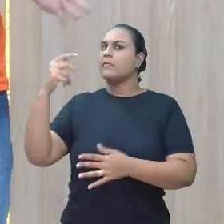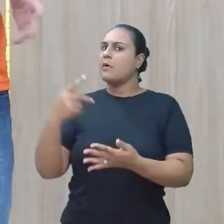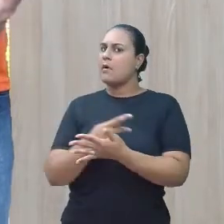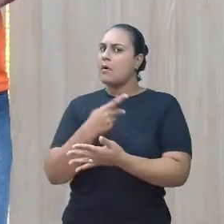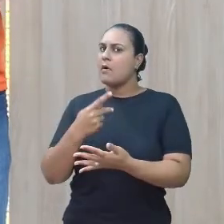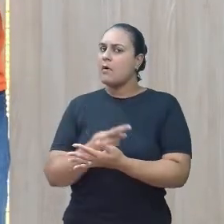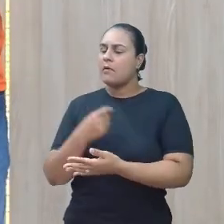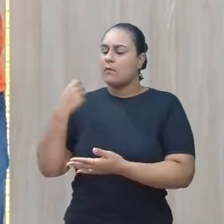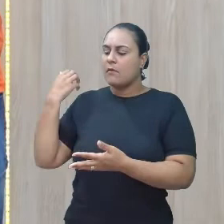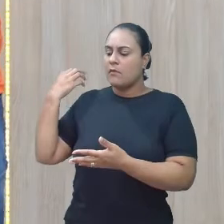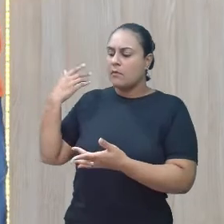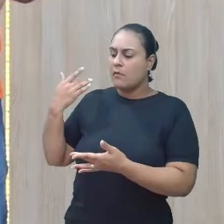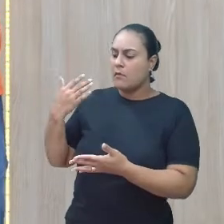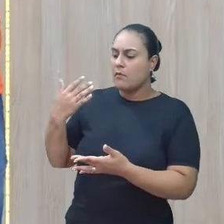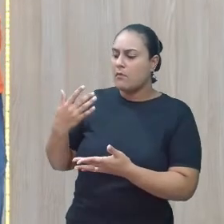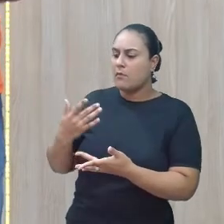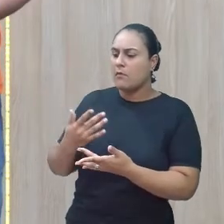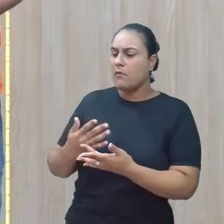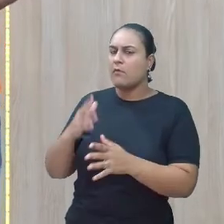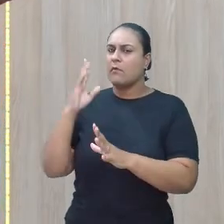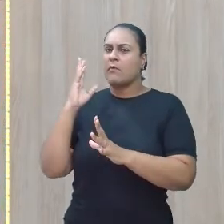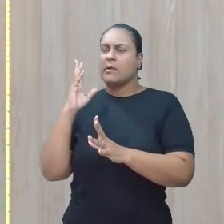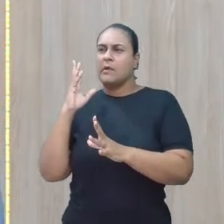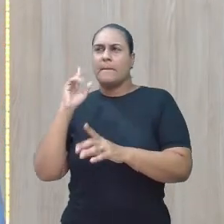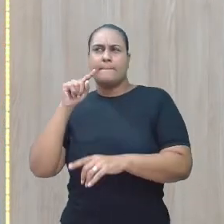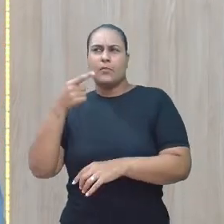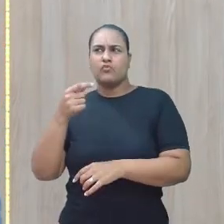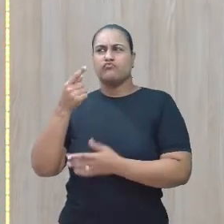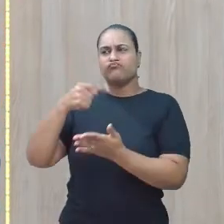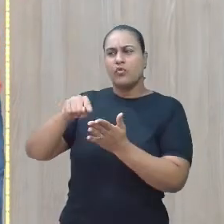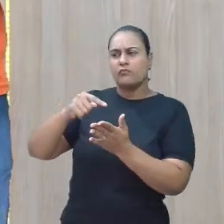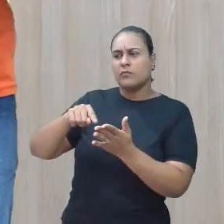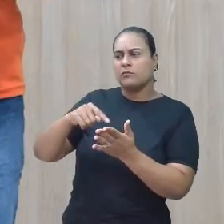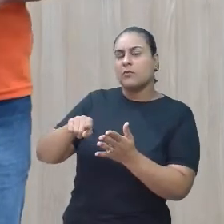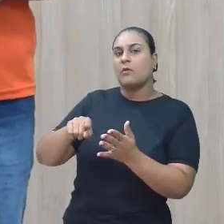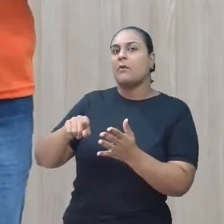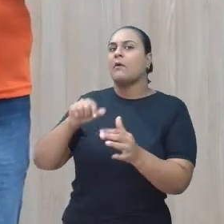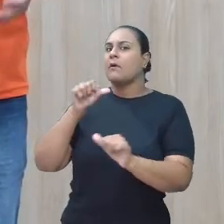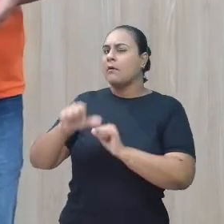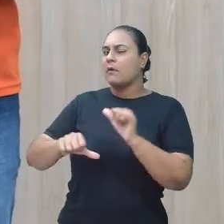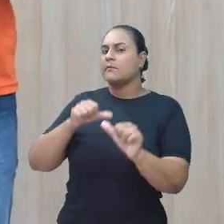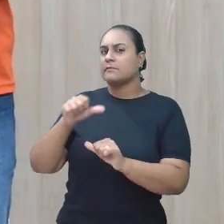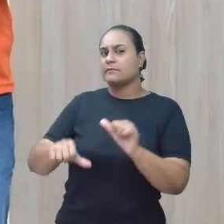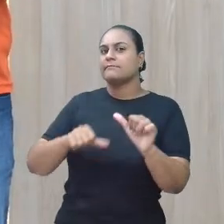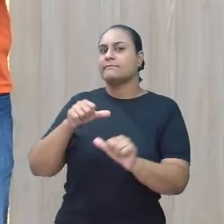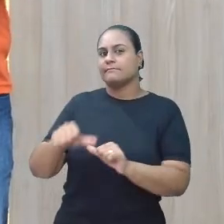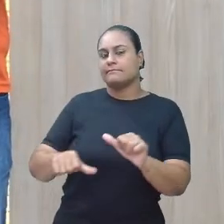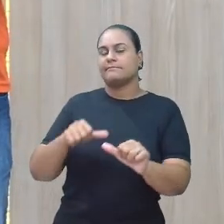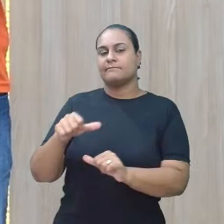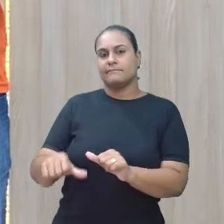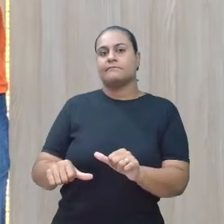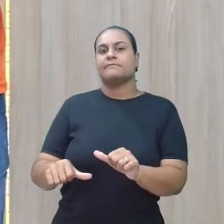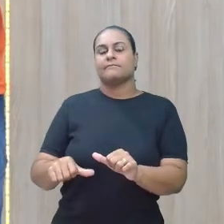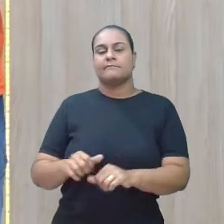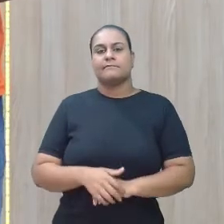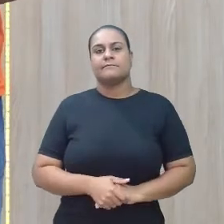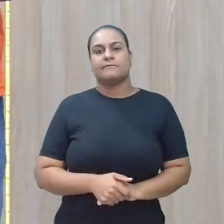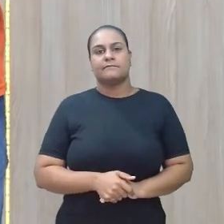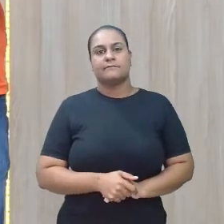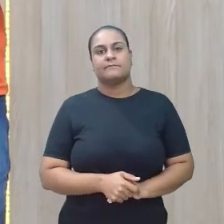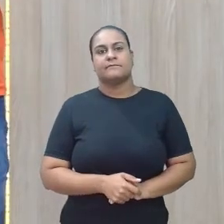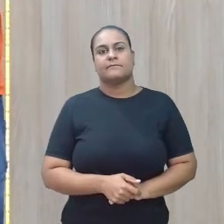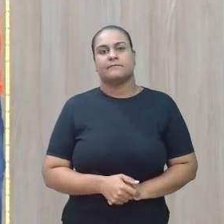longo do tempo, né, depois foi revisado e passou a ser corrigido à medida que os estudos sobre cultura foram melhor, né, pensados, tá